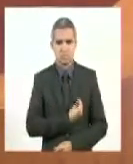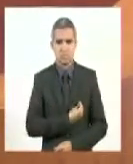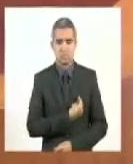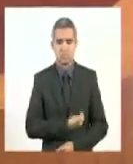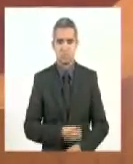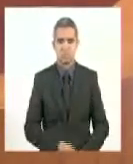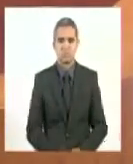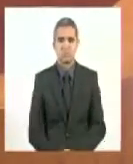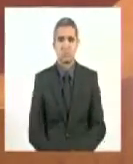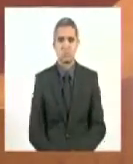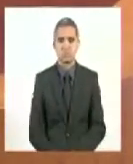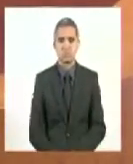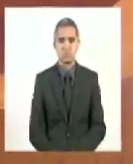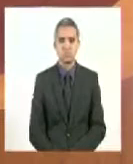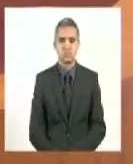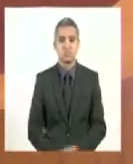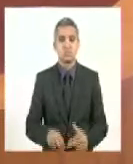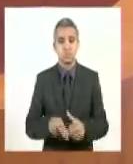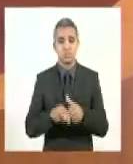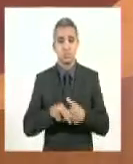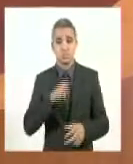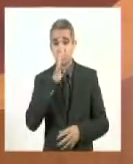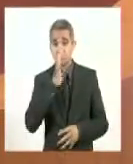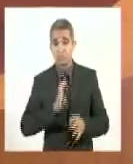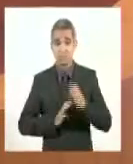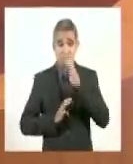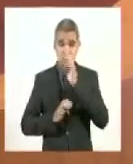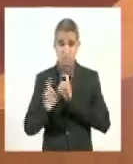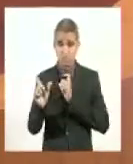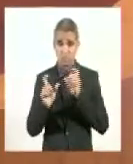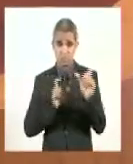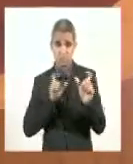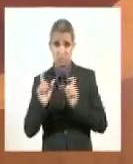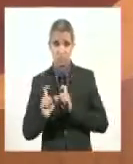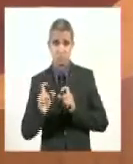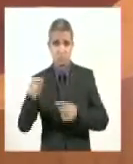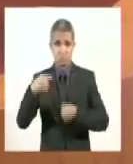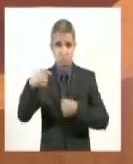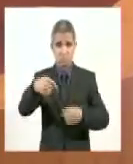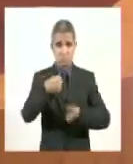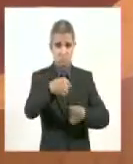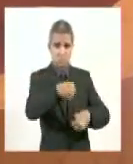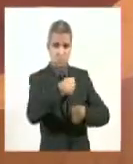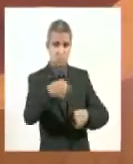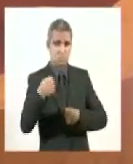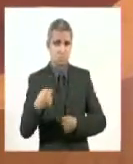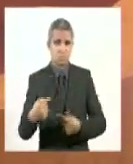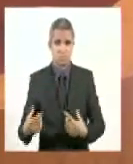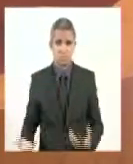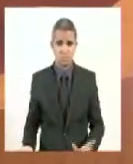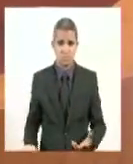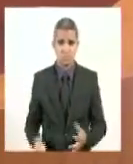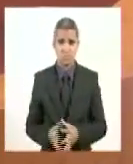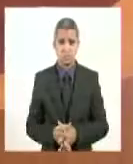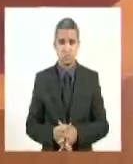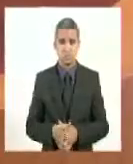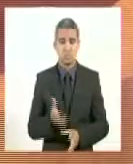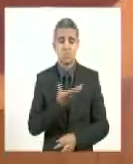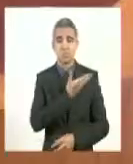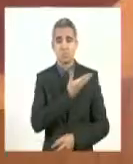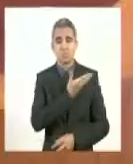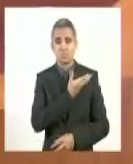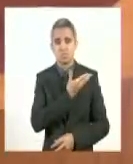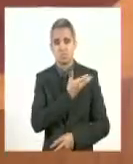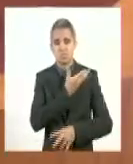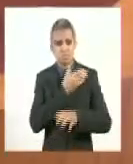E sou atacada, principalmente, até pelos meus maiores amigos de vida inteira